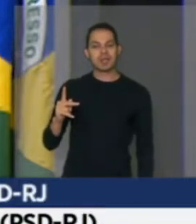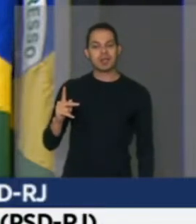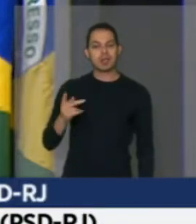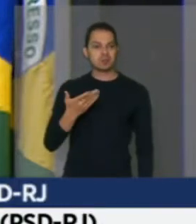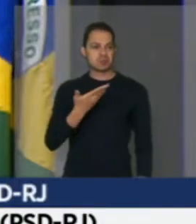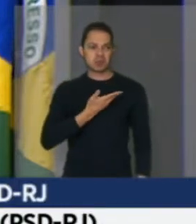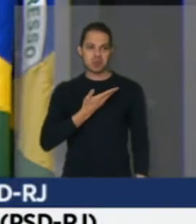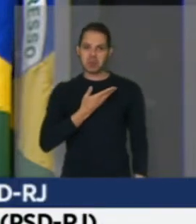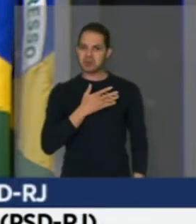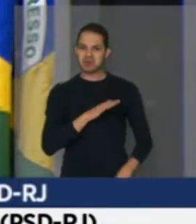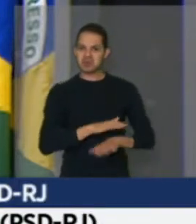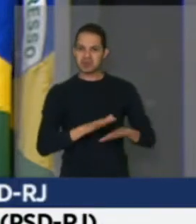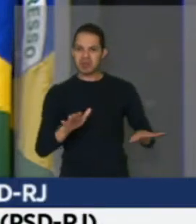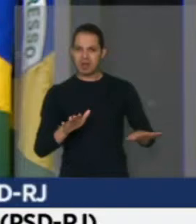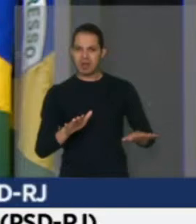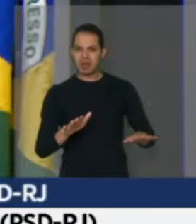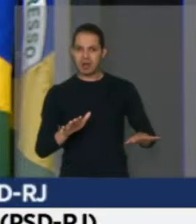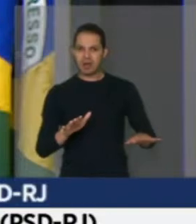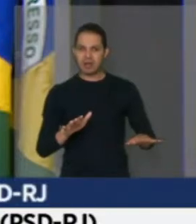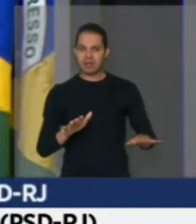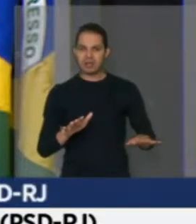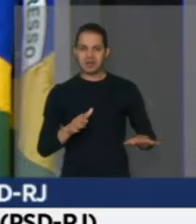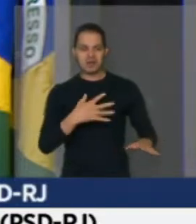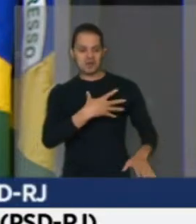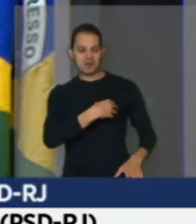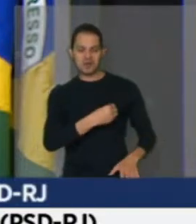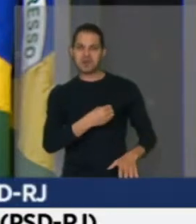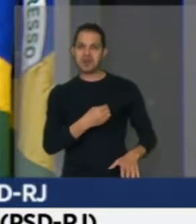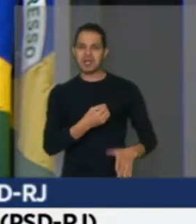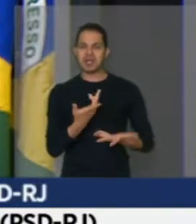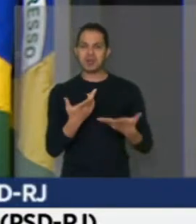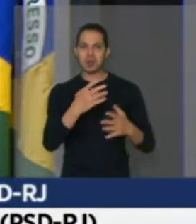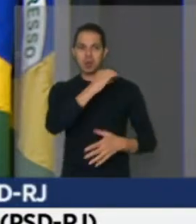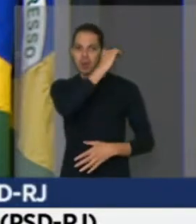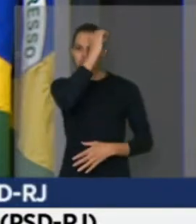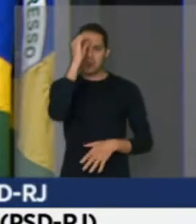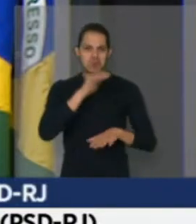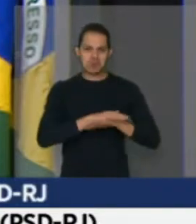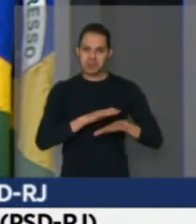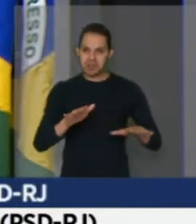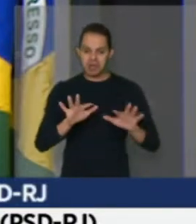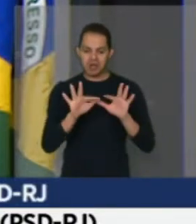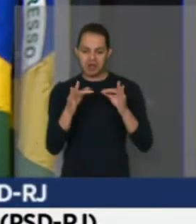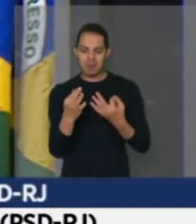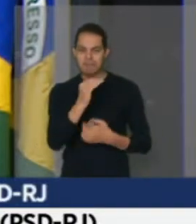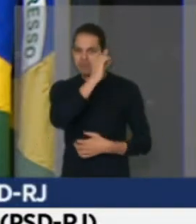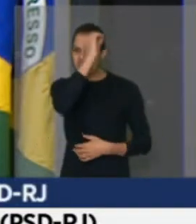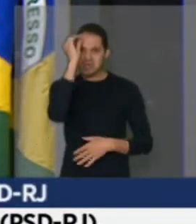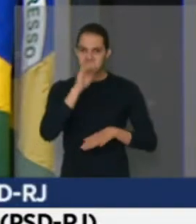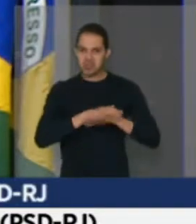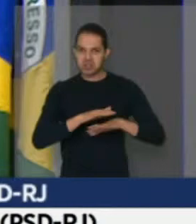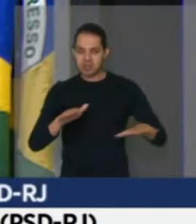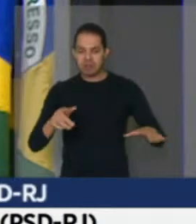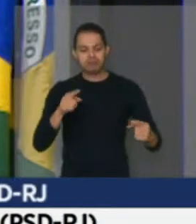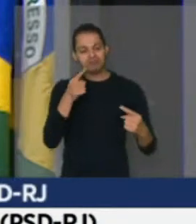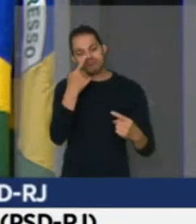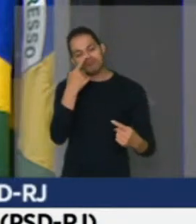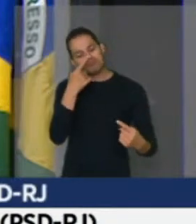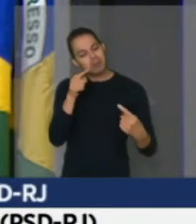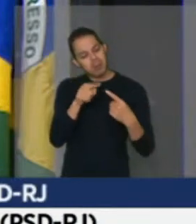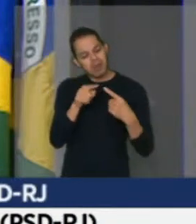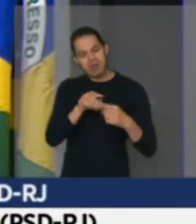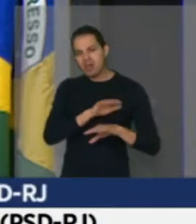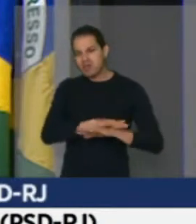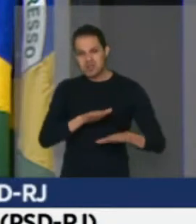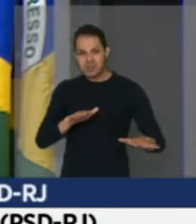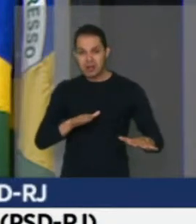amigos, para os nossos filhos, para os nossos familiares, para aqueles que a gente se identifica.